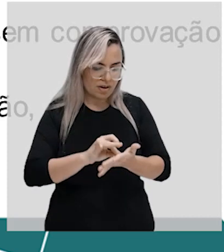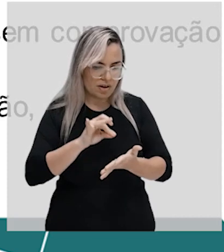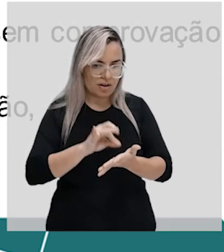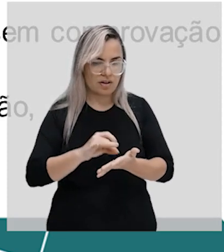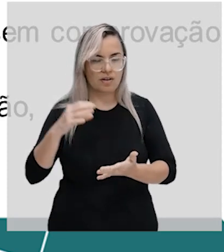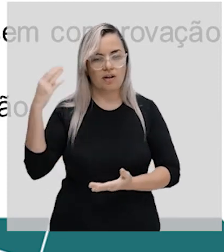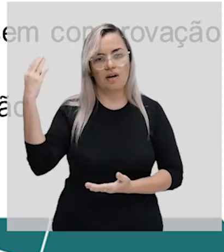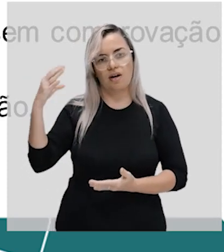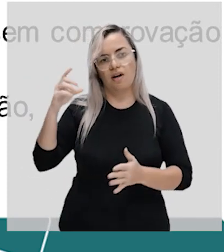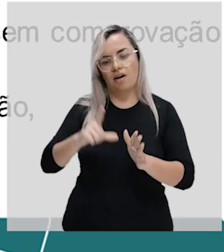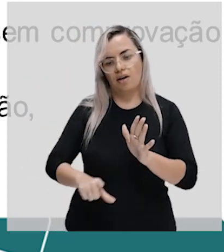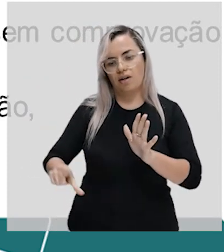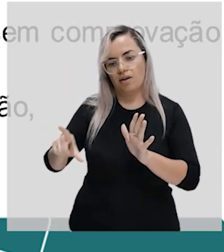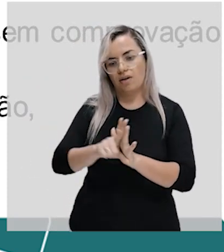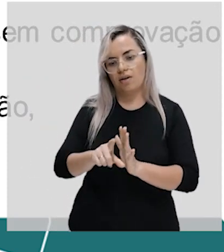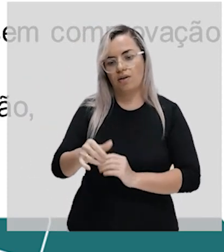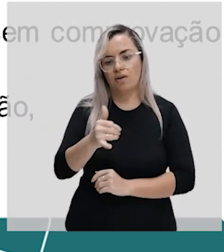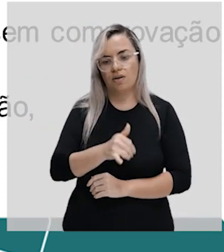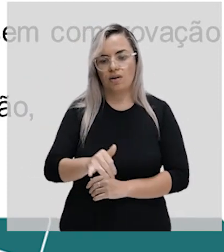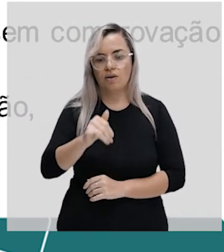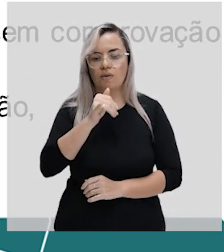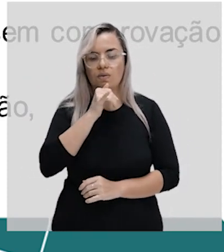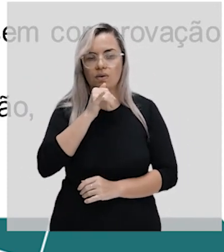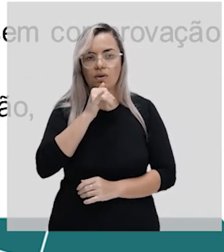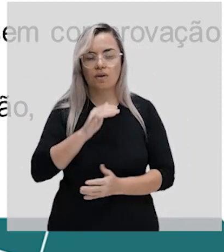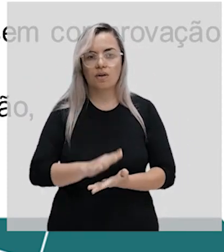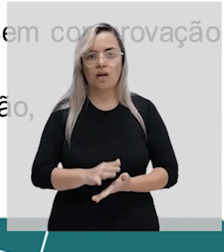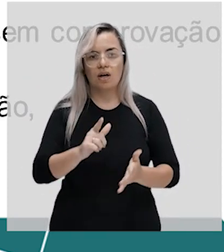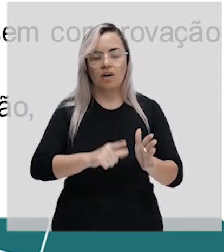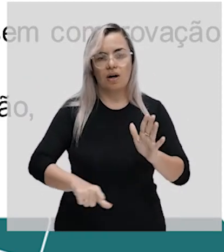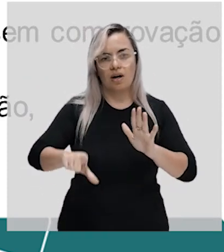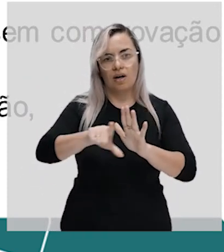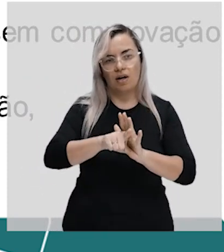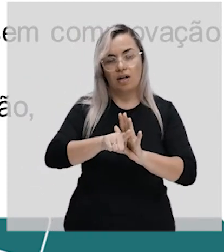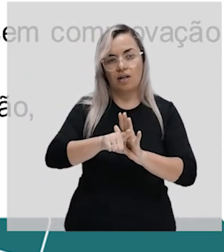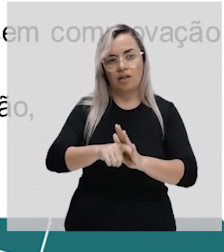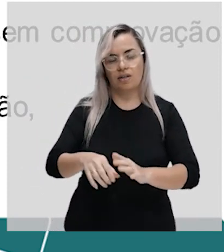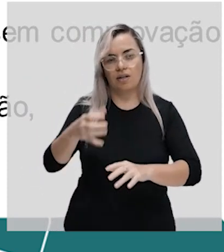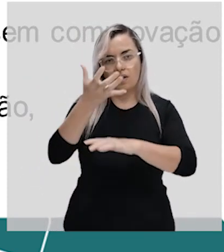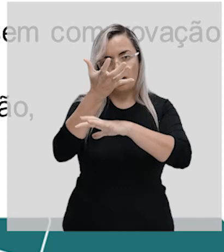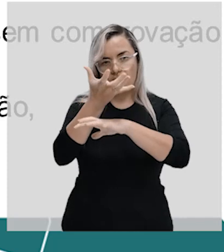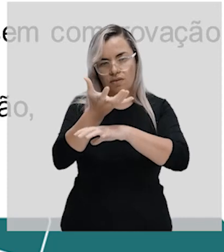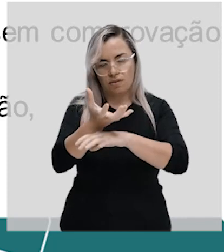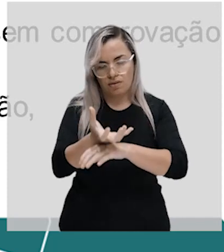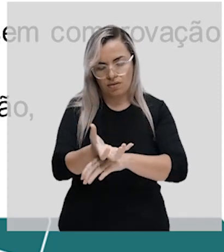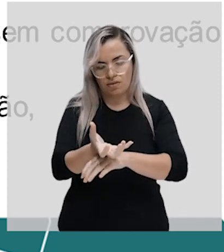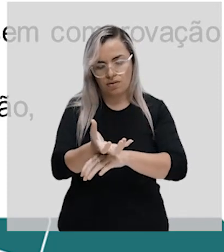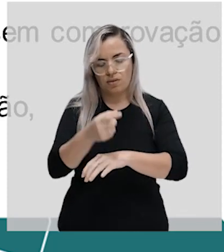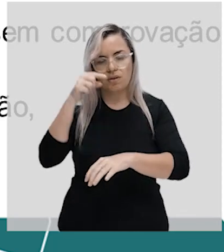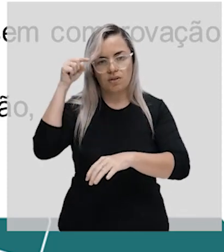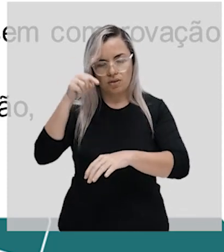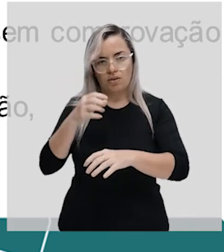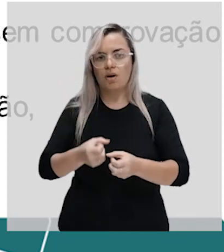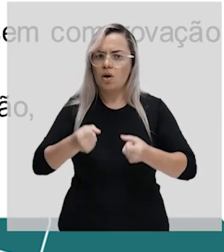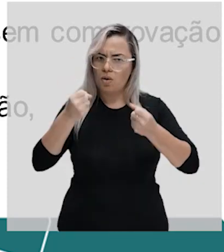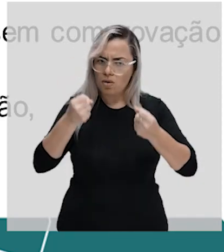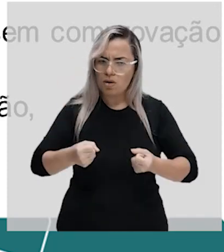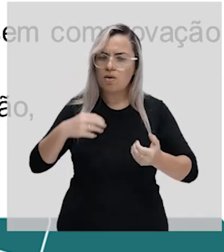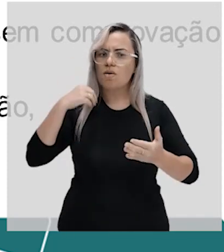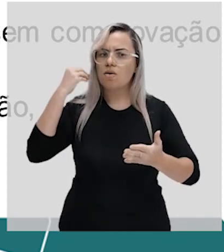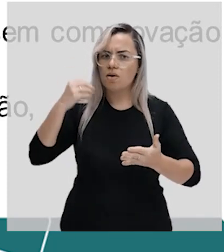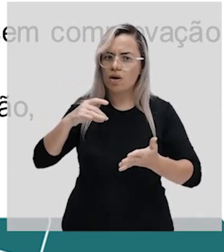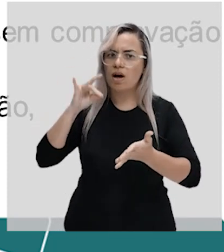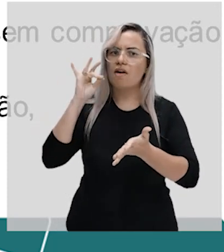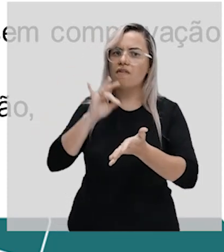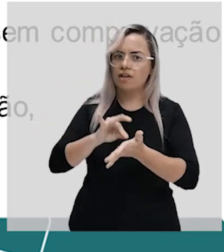a lei. Vou dar um exemplo para vocês. Lei da gravitação universal. É uma lei que você pode comprovar por